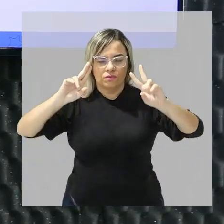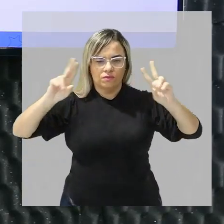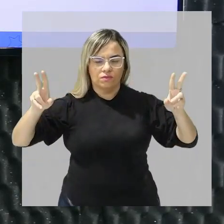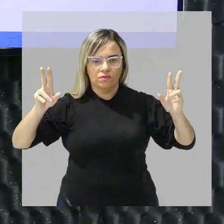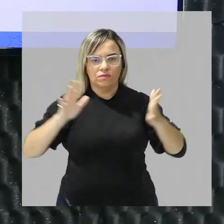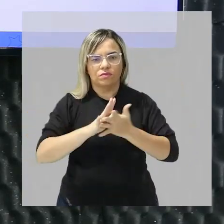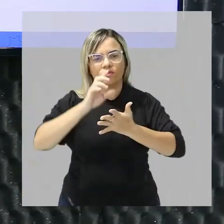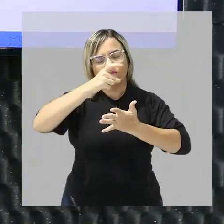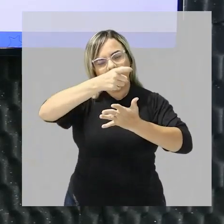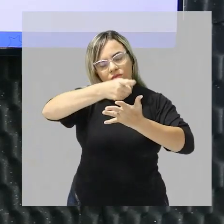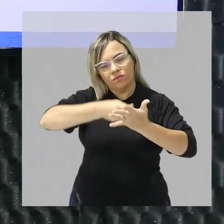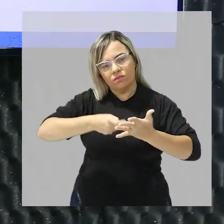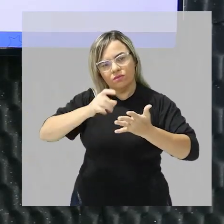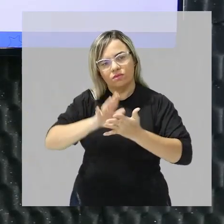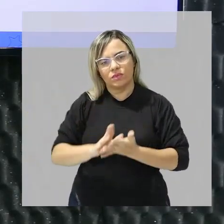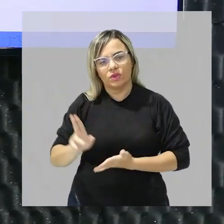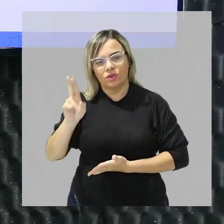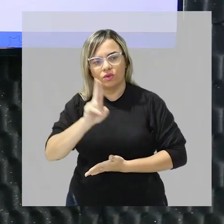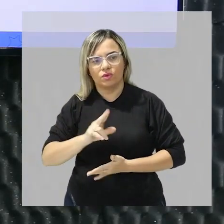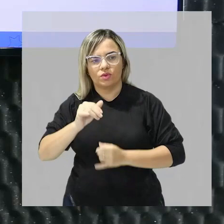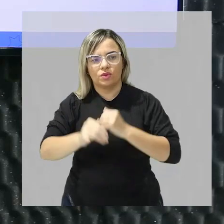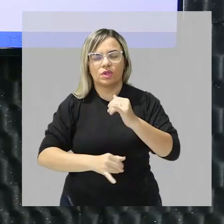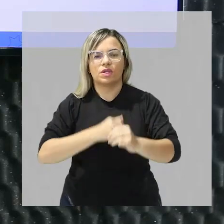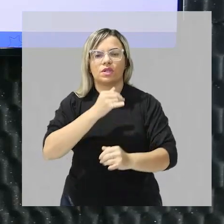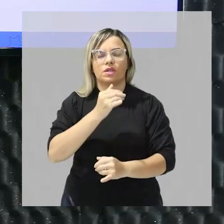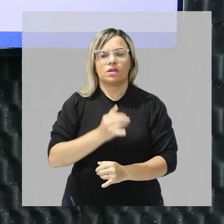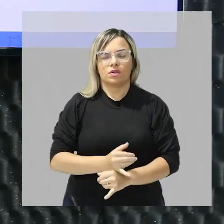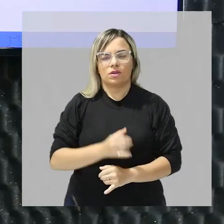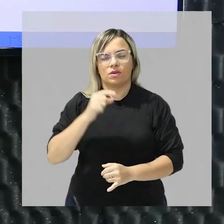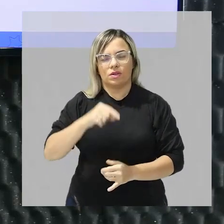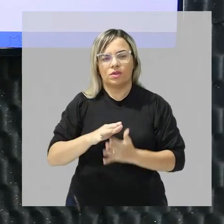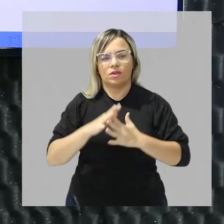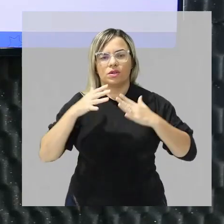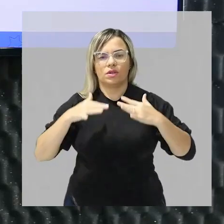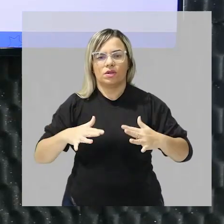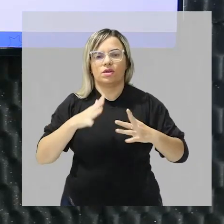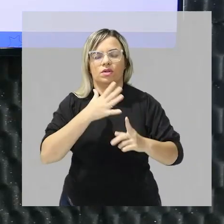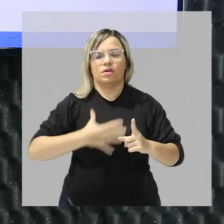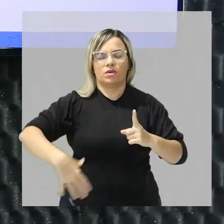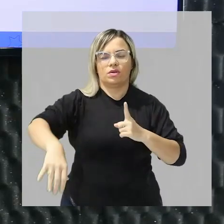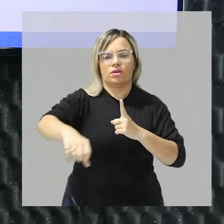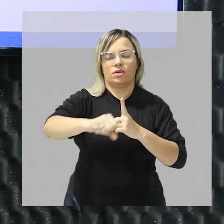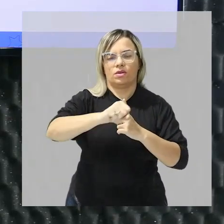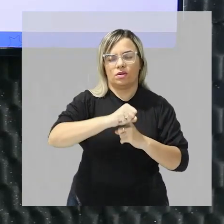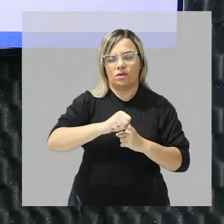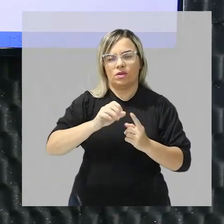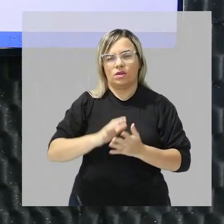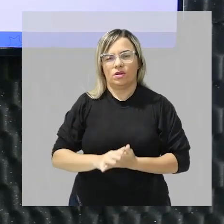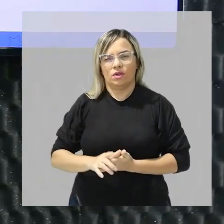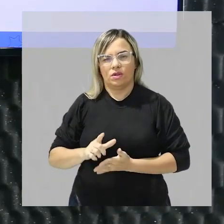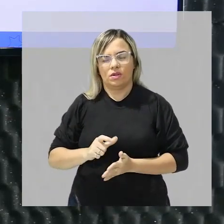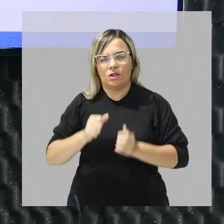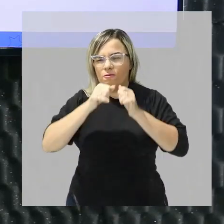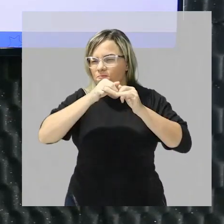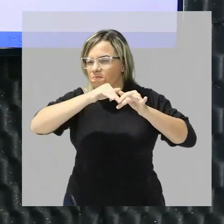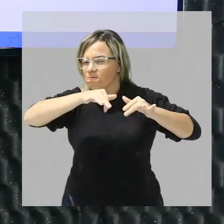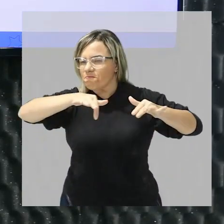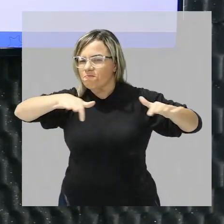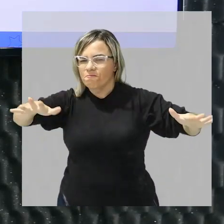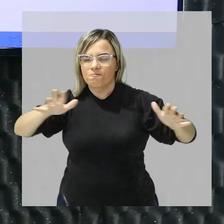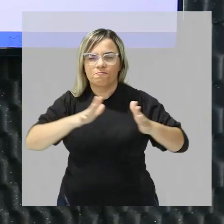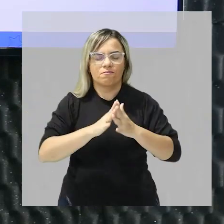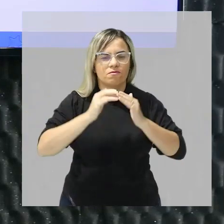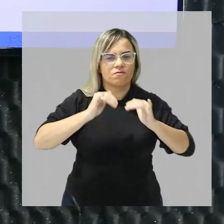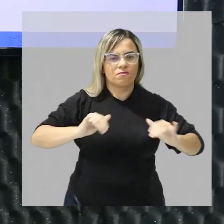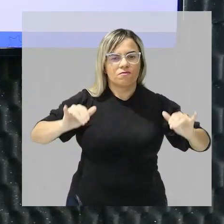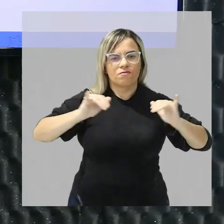texto é o uso da internet pelos movimentos sociais para ter mais engajamento e